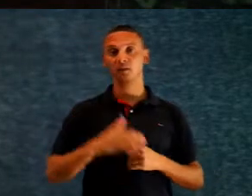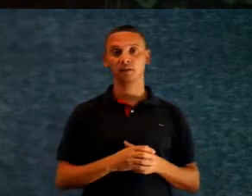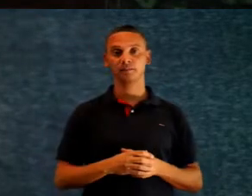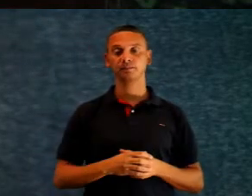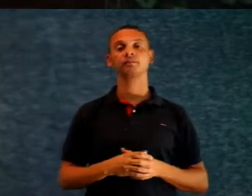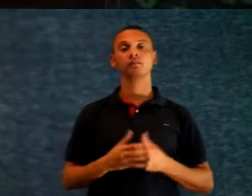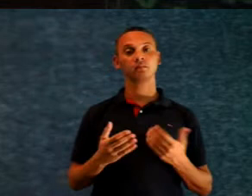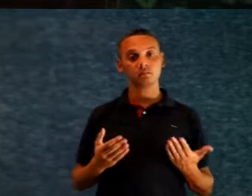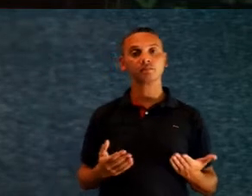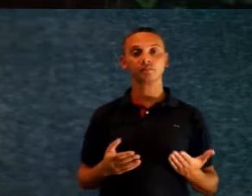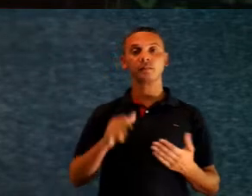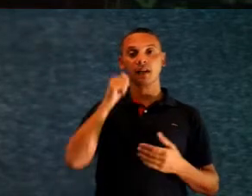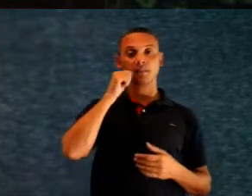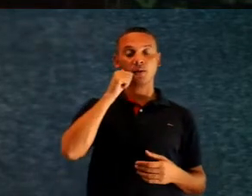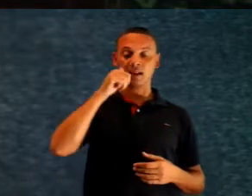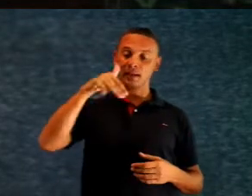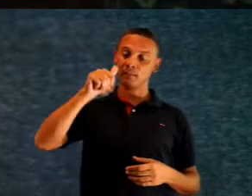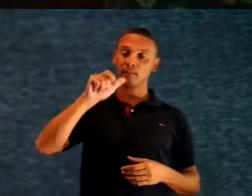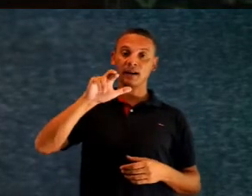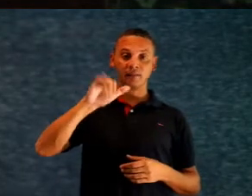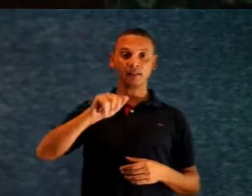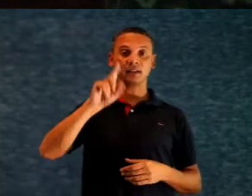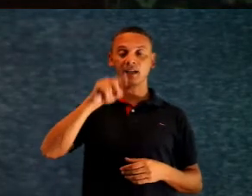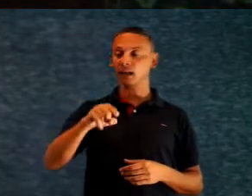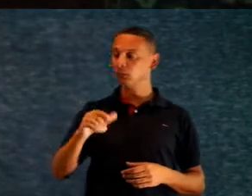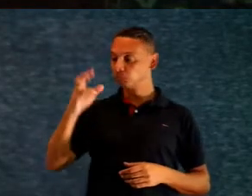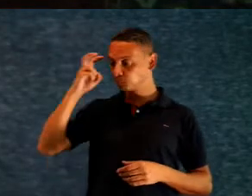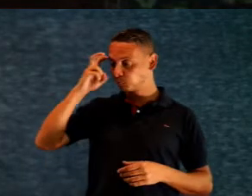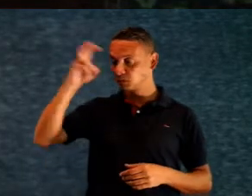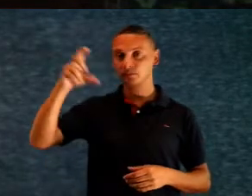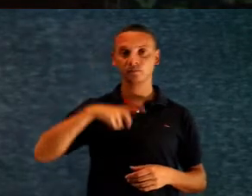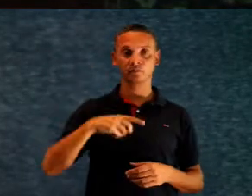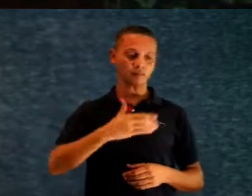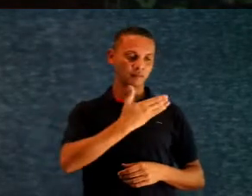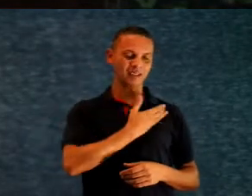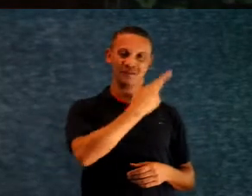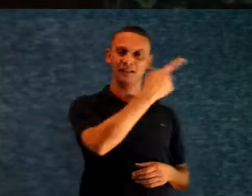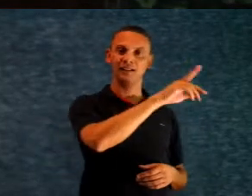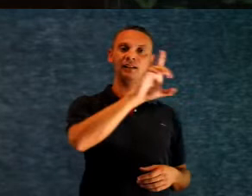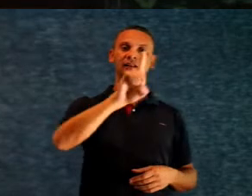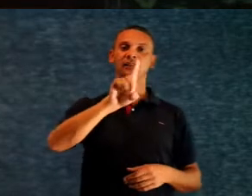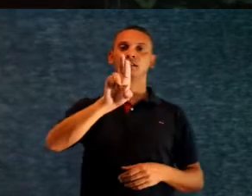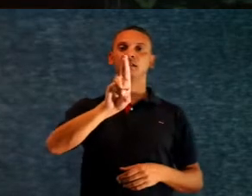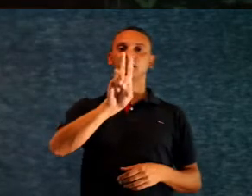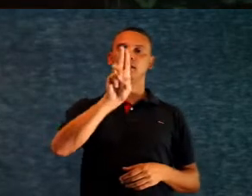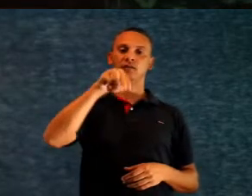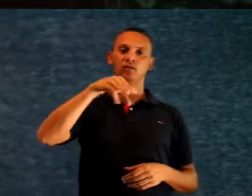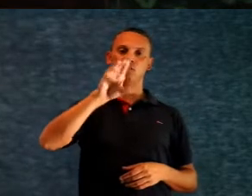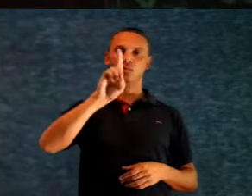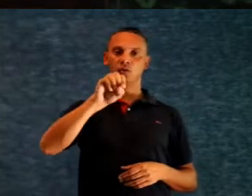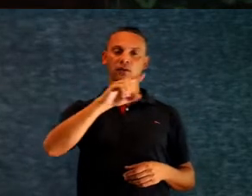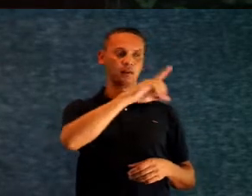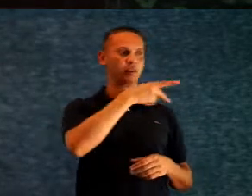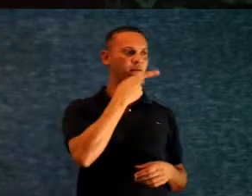Maria Julieta foi precoce. Os amigos de Drummond, Manuel Bandeira, Aníbal Machado, ficaram espantados.